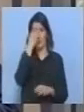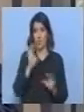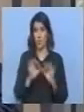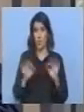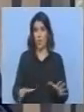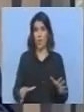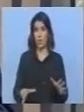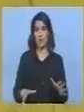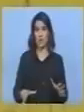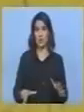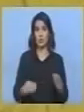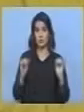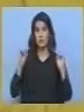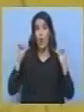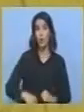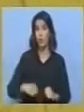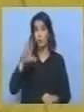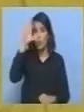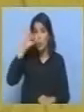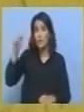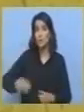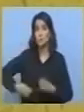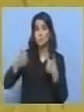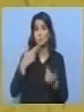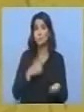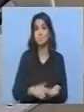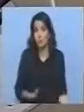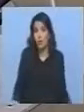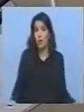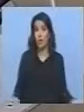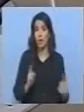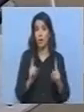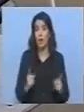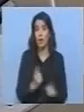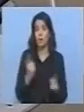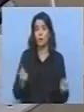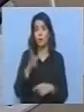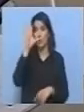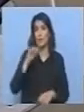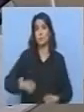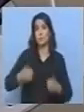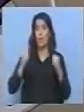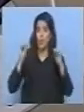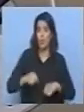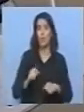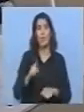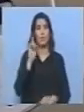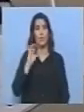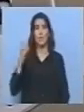de regime que é necessário? Eu acho que é um pacto de regime, sinceramente. Ou seja, há duas áreas onde o pacto de regime é fundamental.